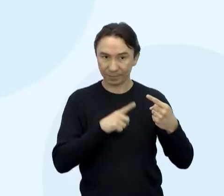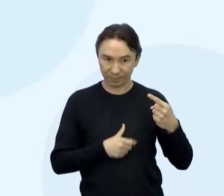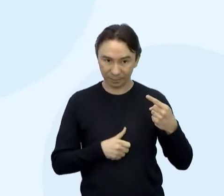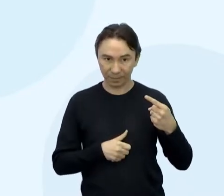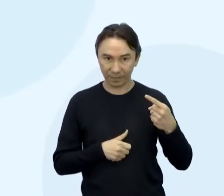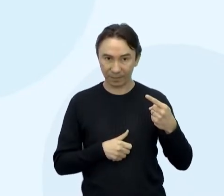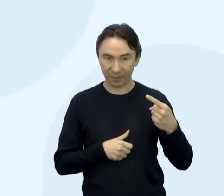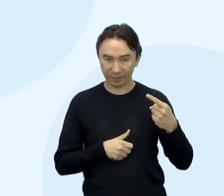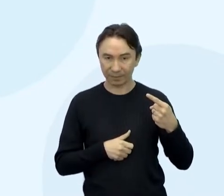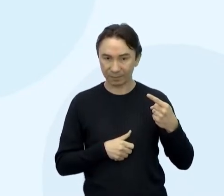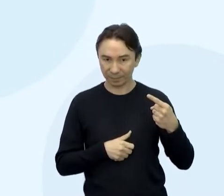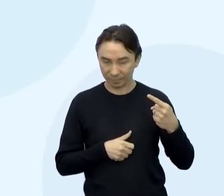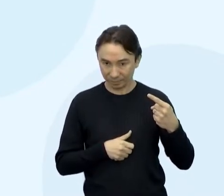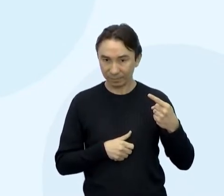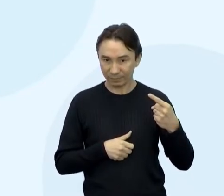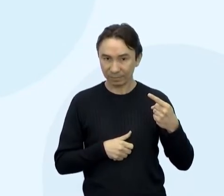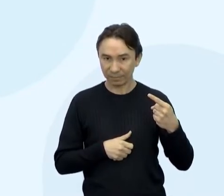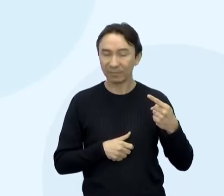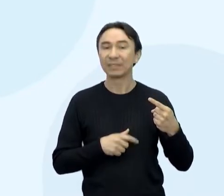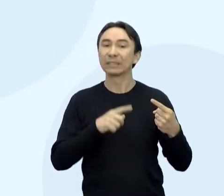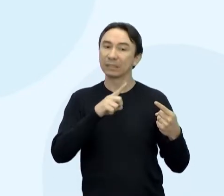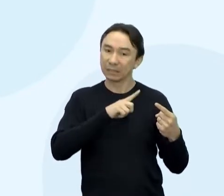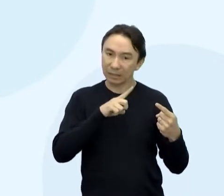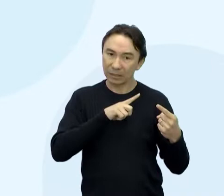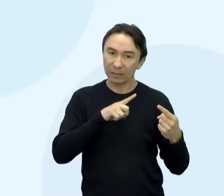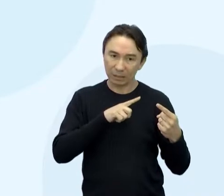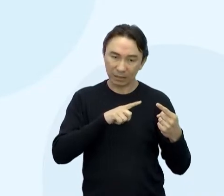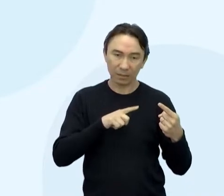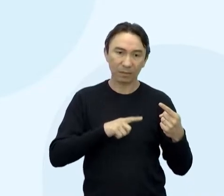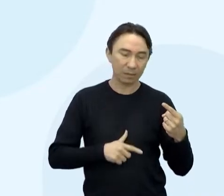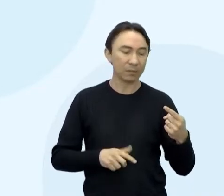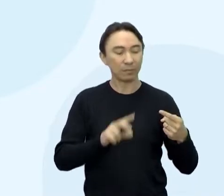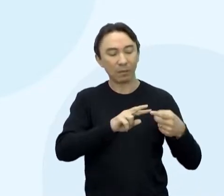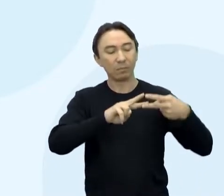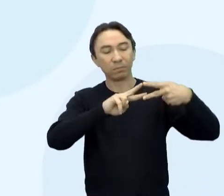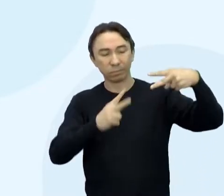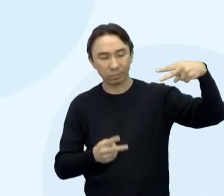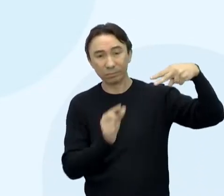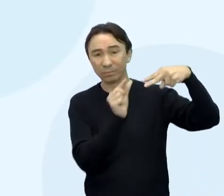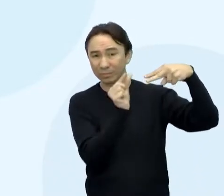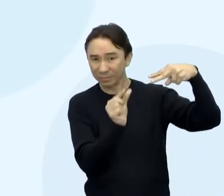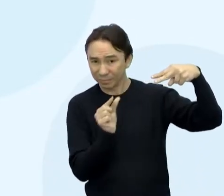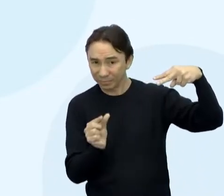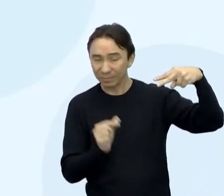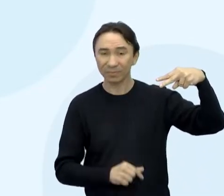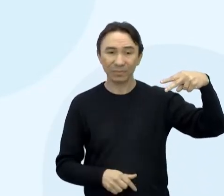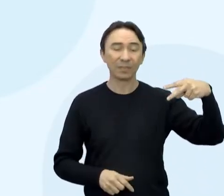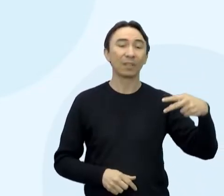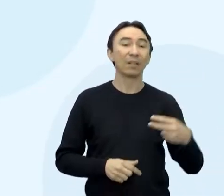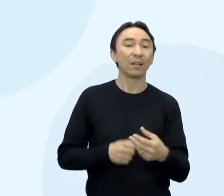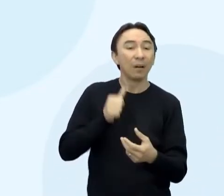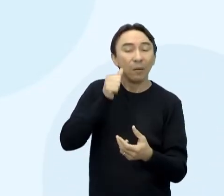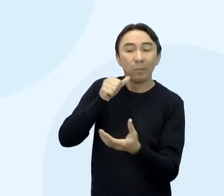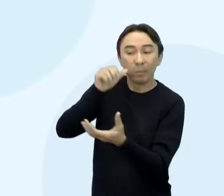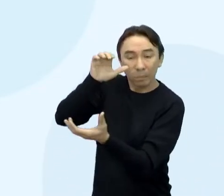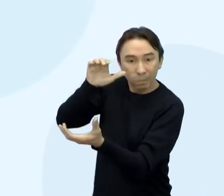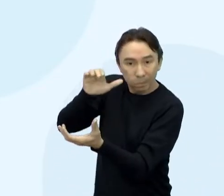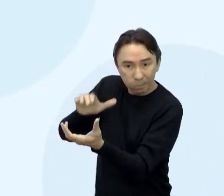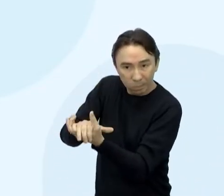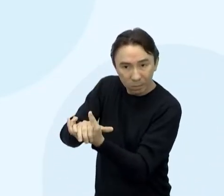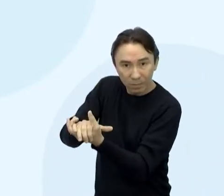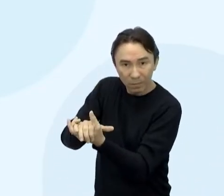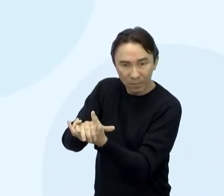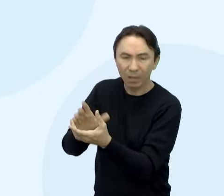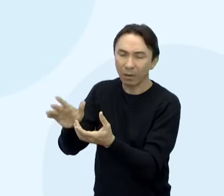do homem. Então eu tenho um homem que apresenta o prognatismo mandibular, casado com uma mulher que é